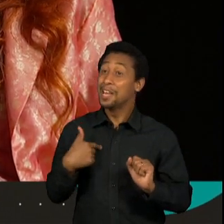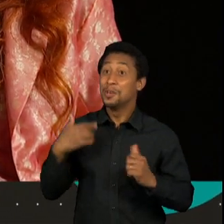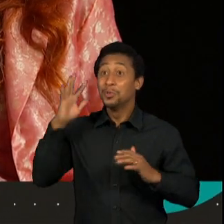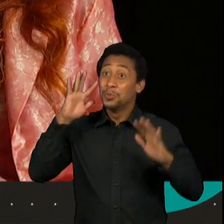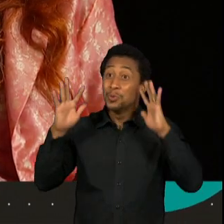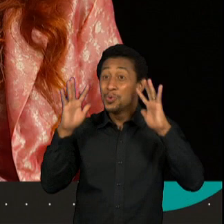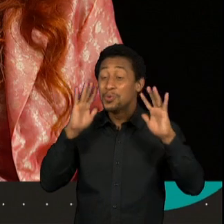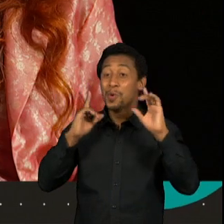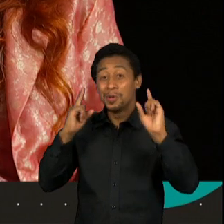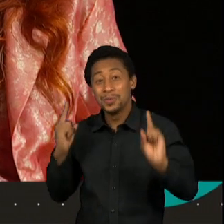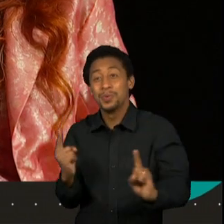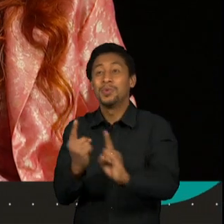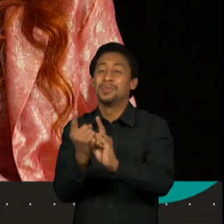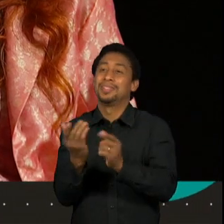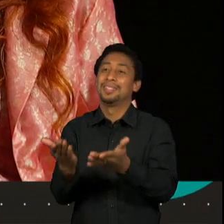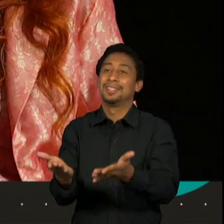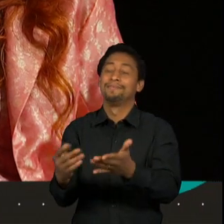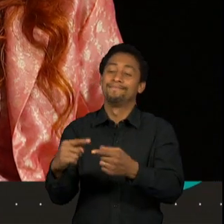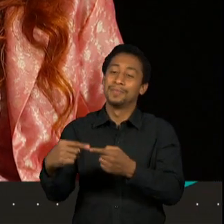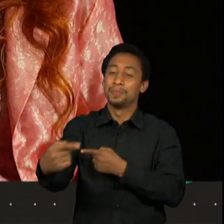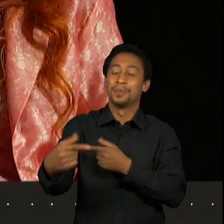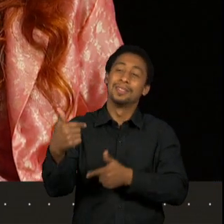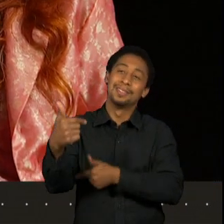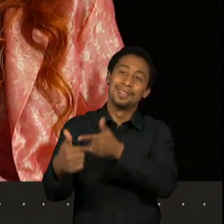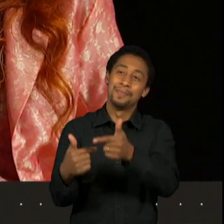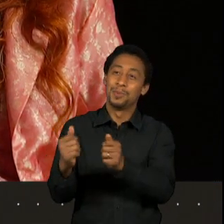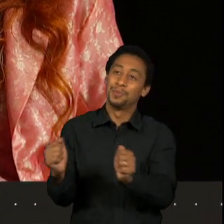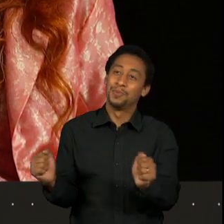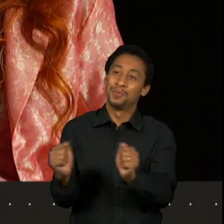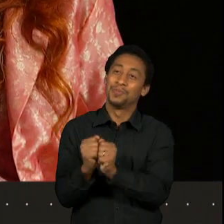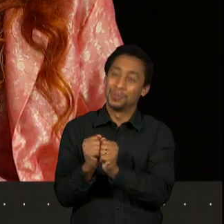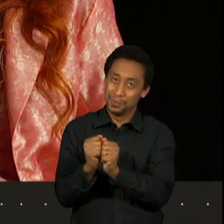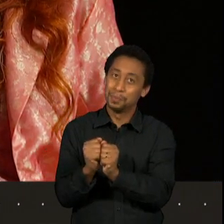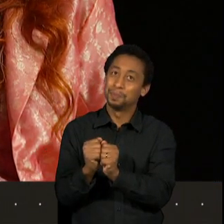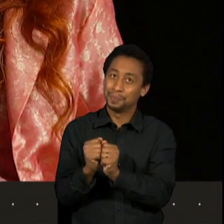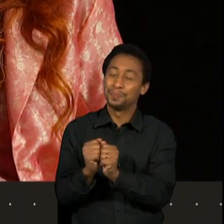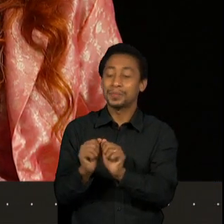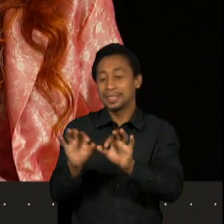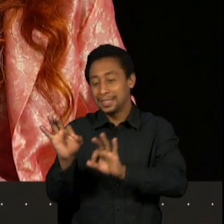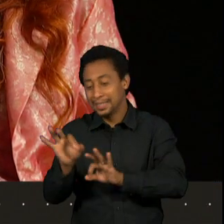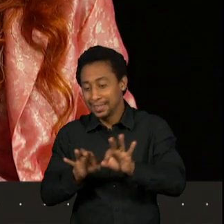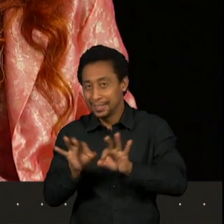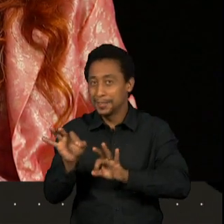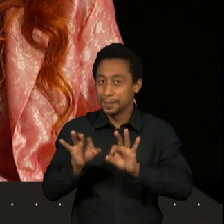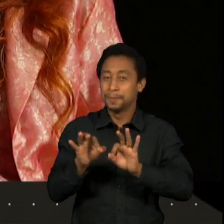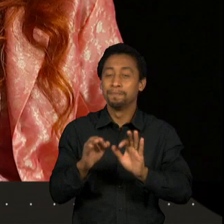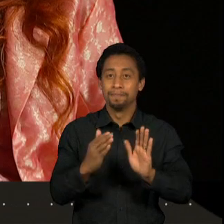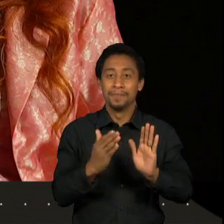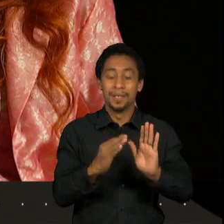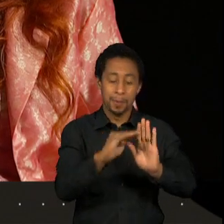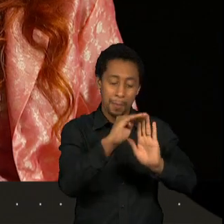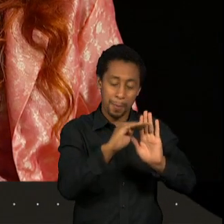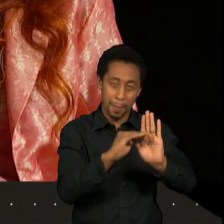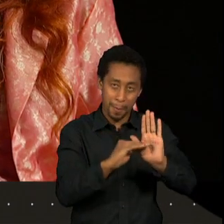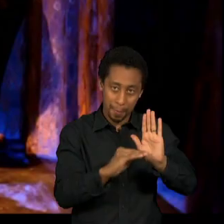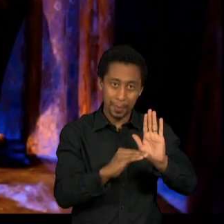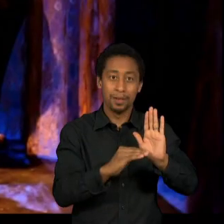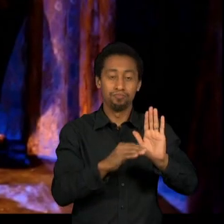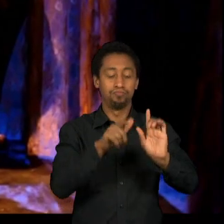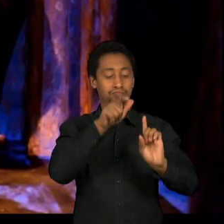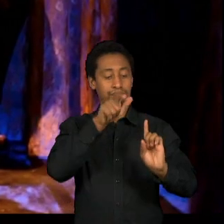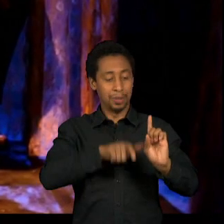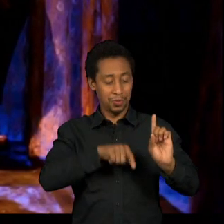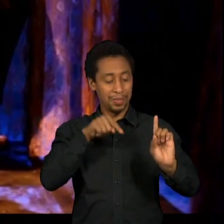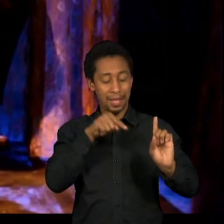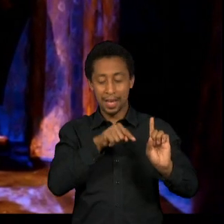Helena trabalhando com a gente. A gente dividiu a cena em vários momentos